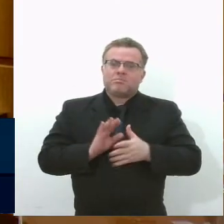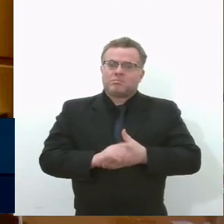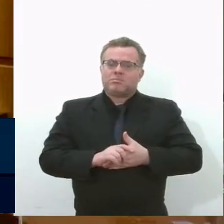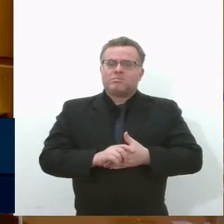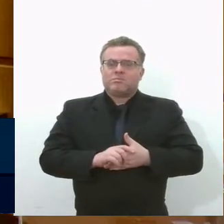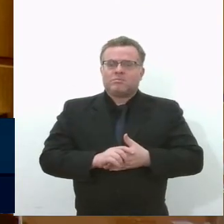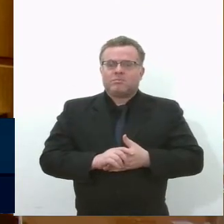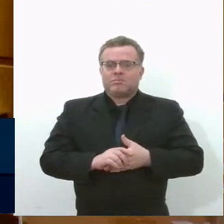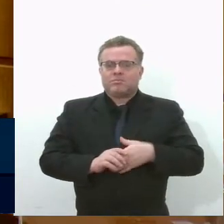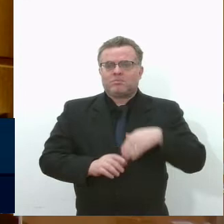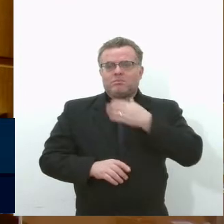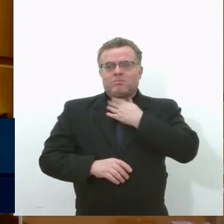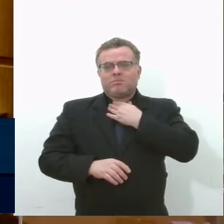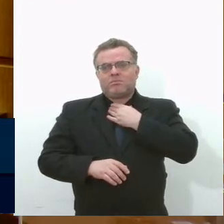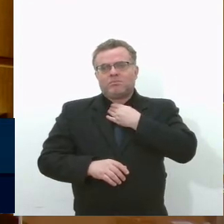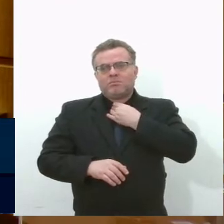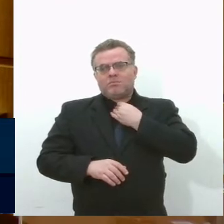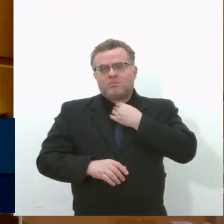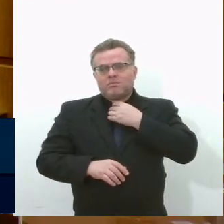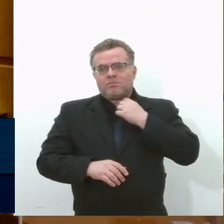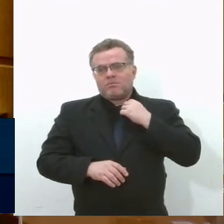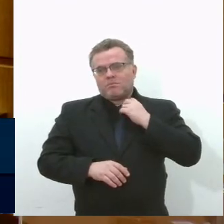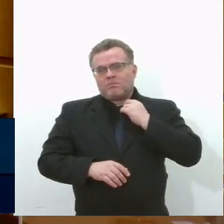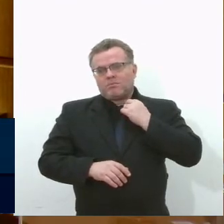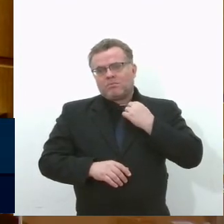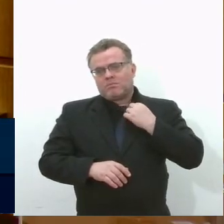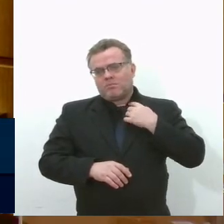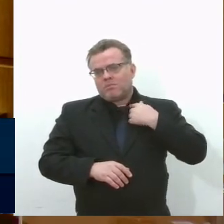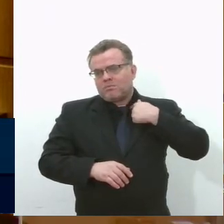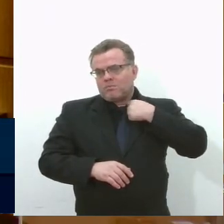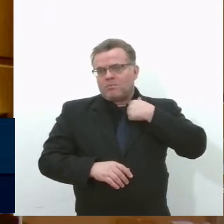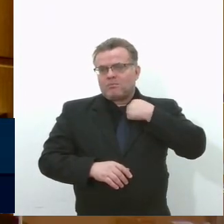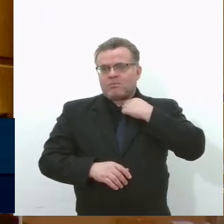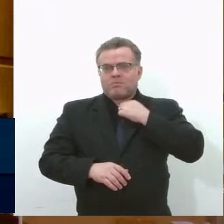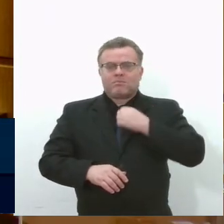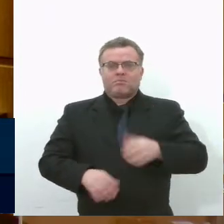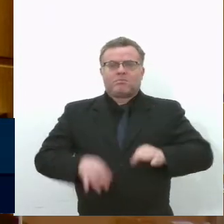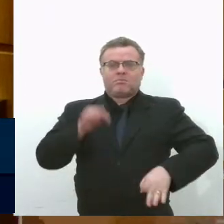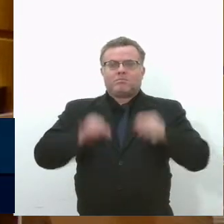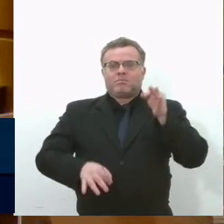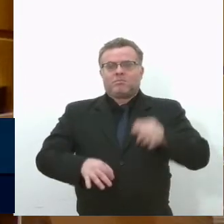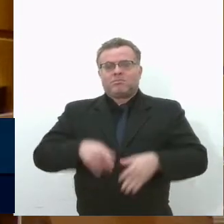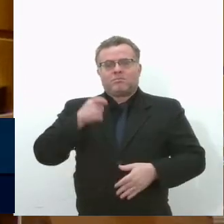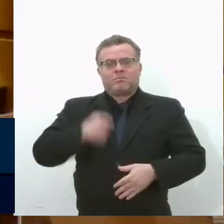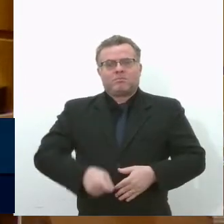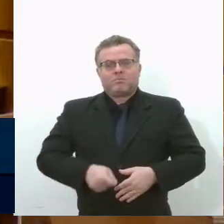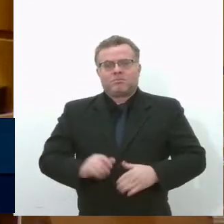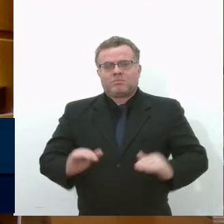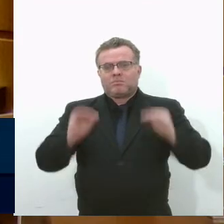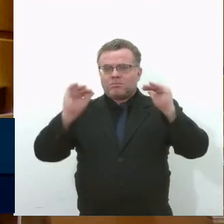Hoje nós temos o Supremo Tribunal Federal, que é quem manda nesse país,